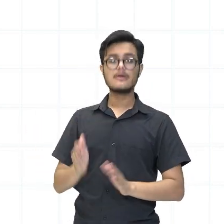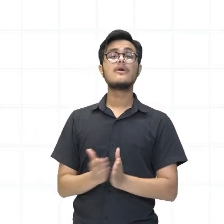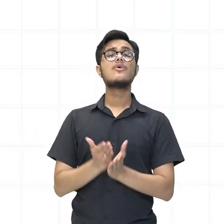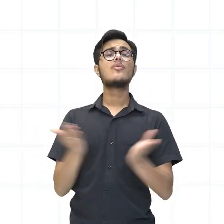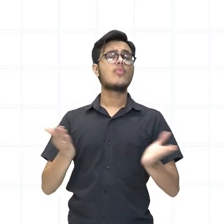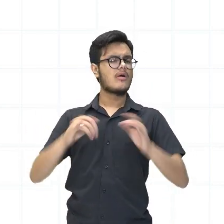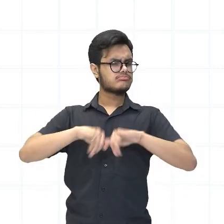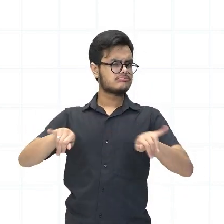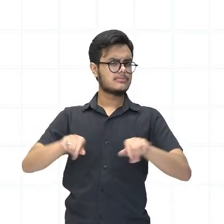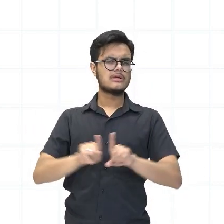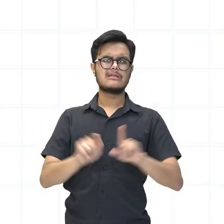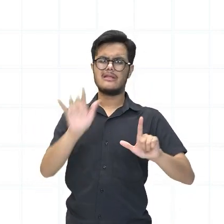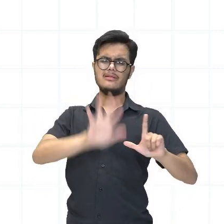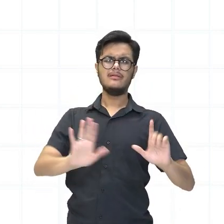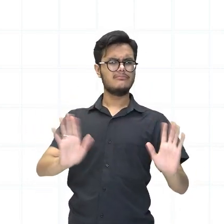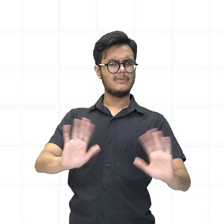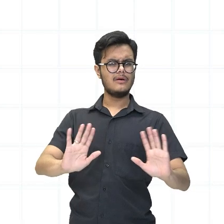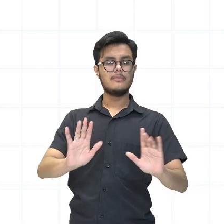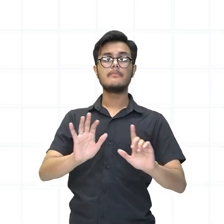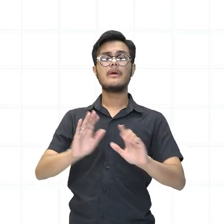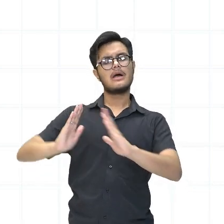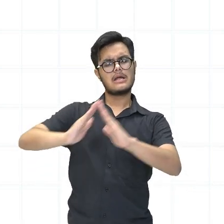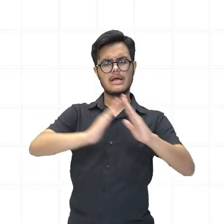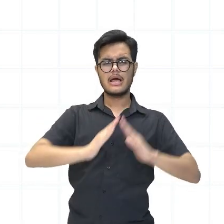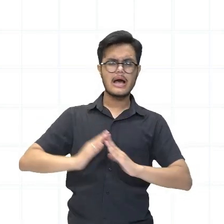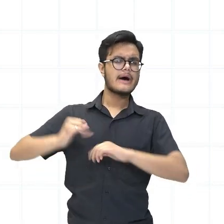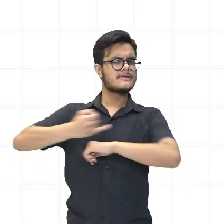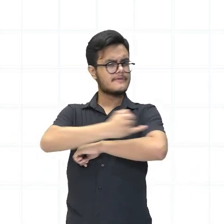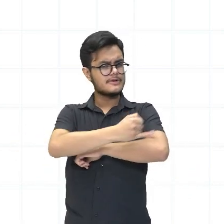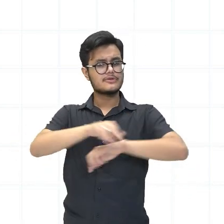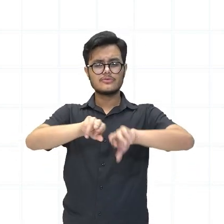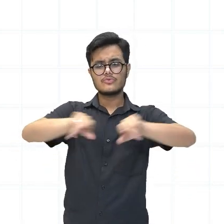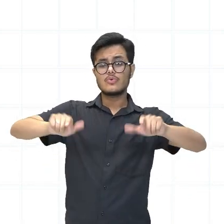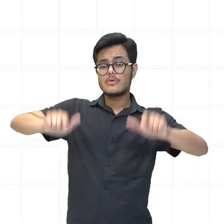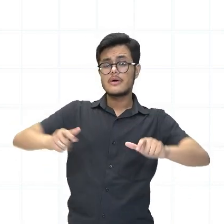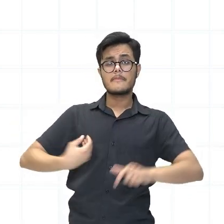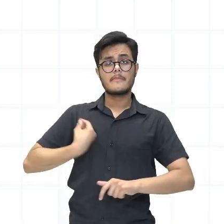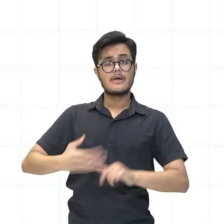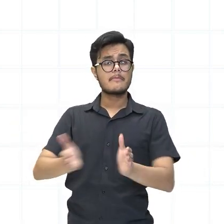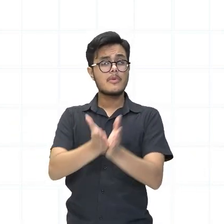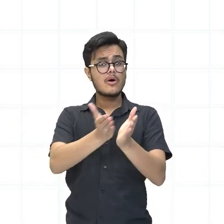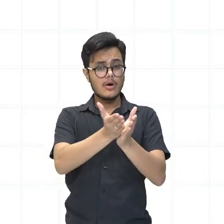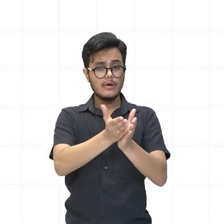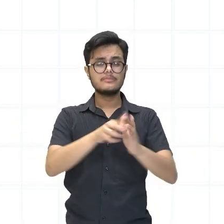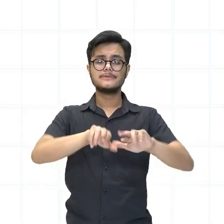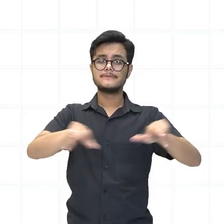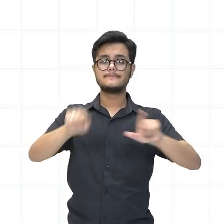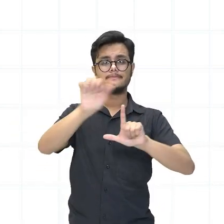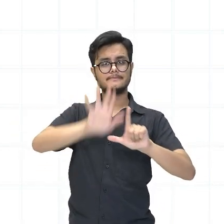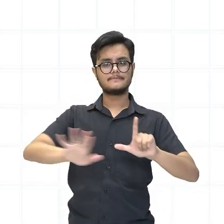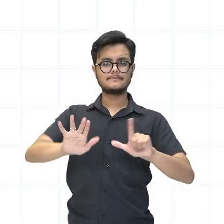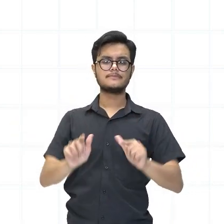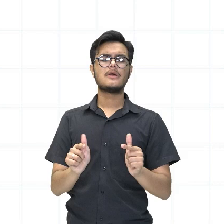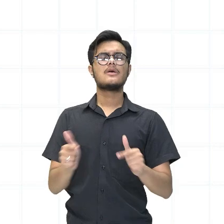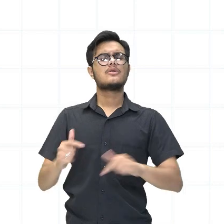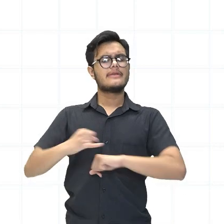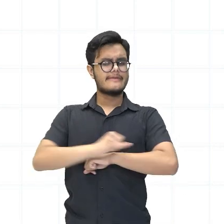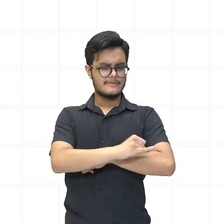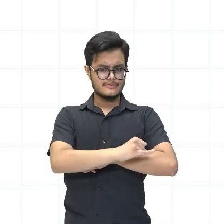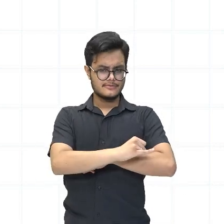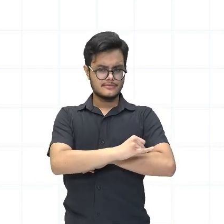qualquer imagem? Não, imagem das casas periféricas, casas que não tem